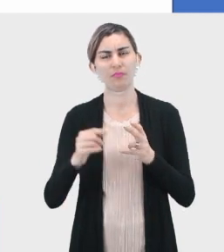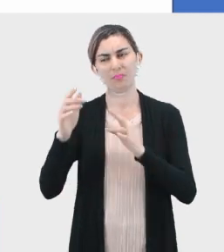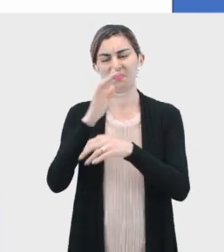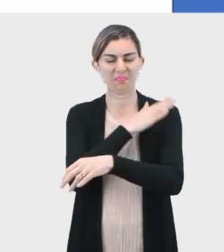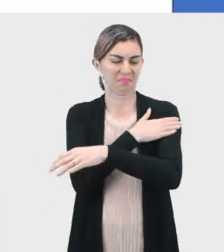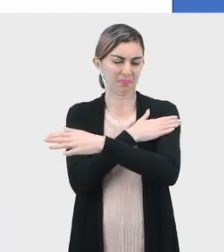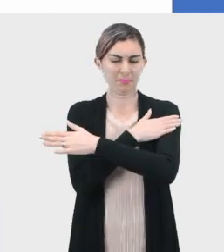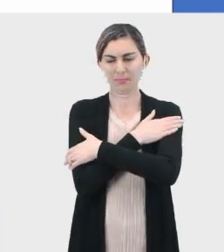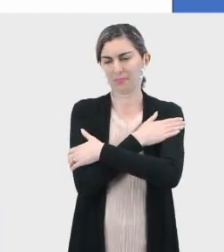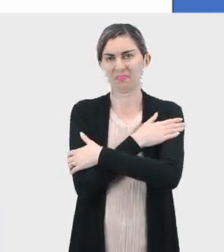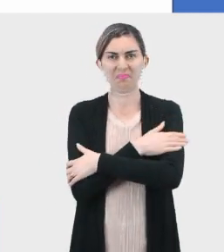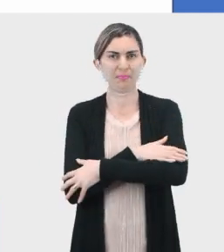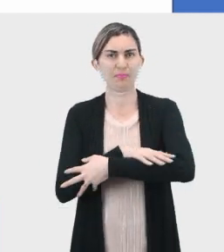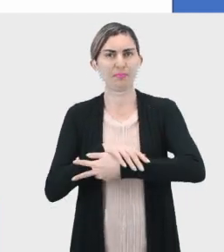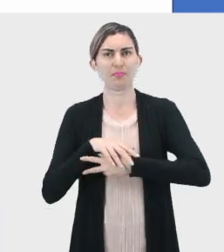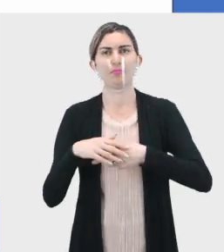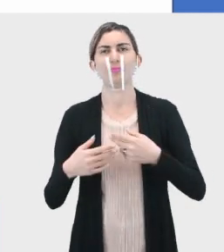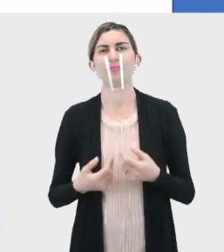braços.